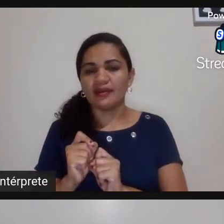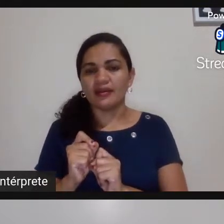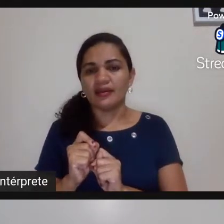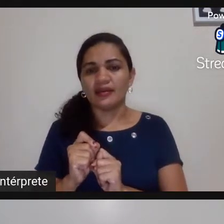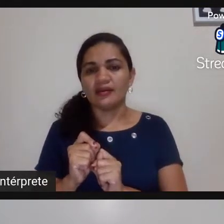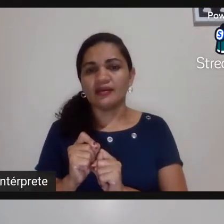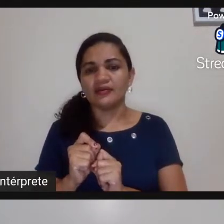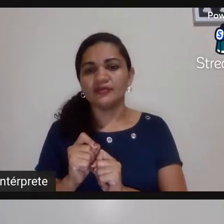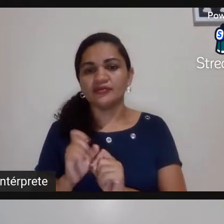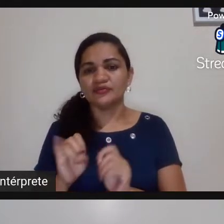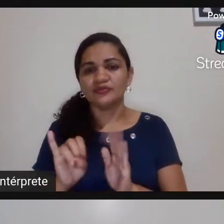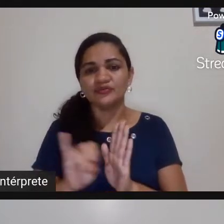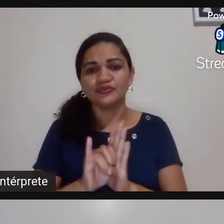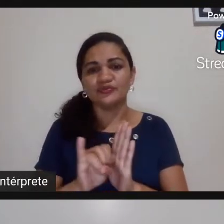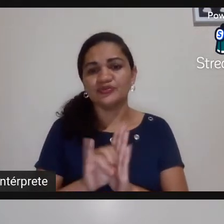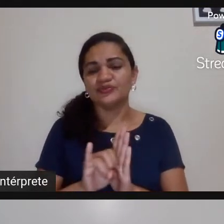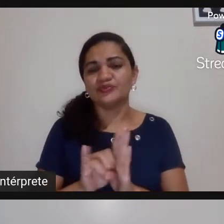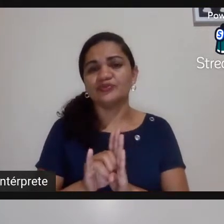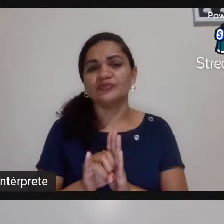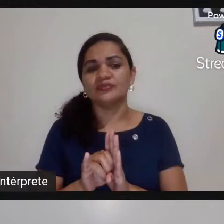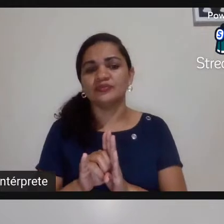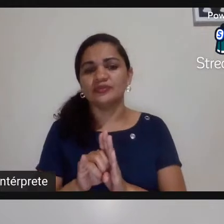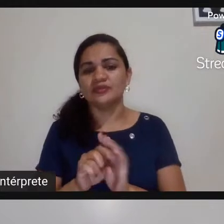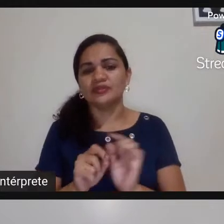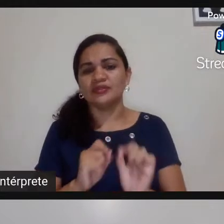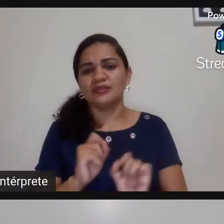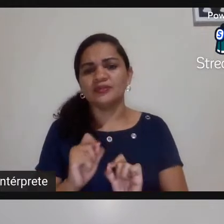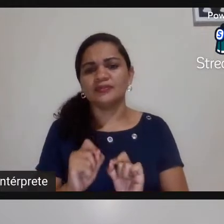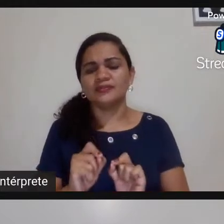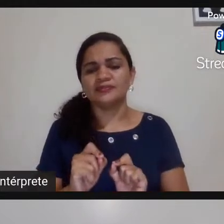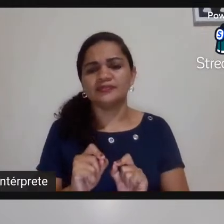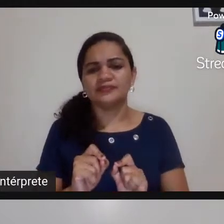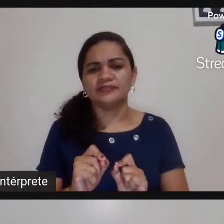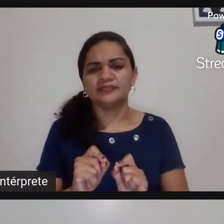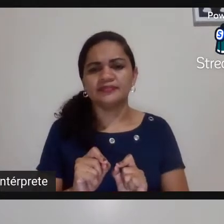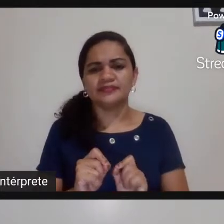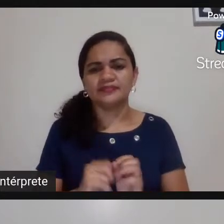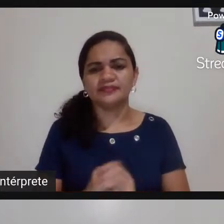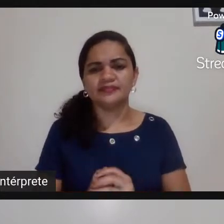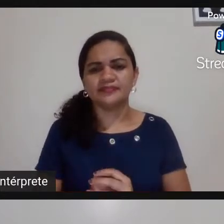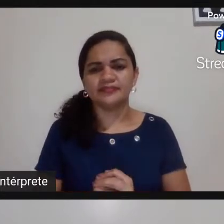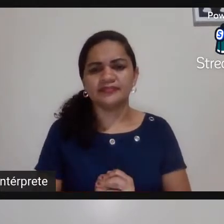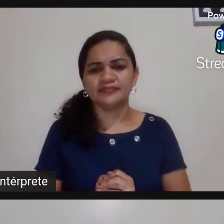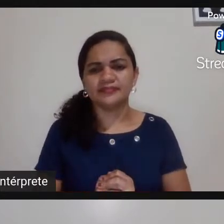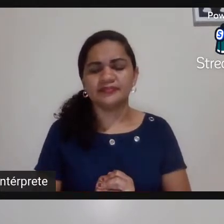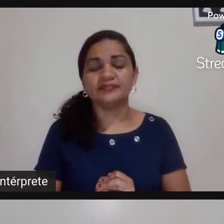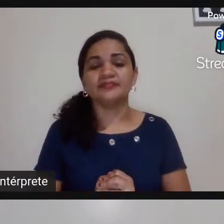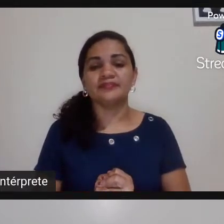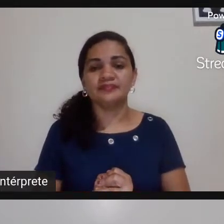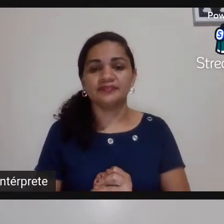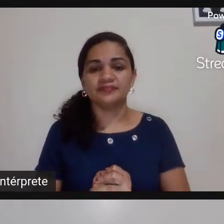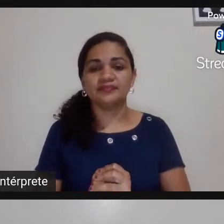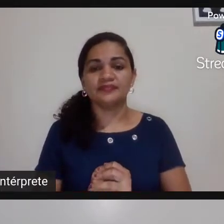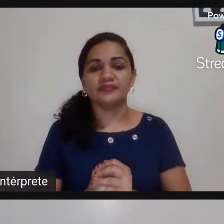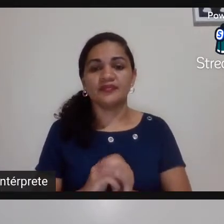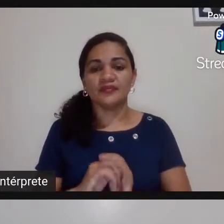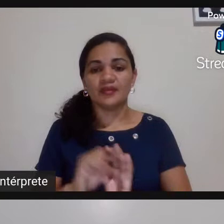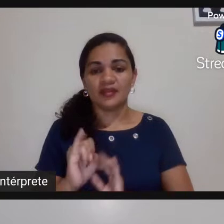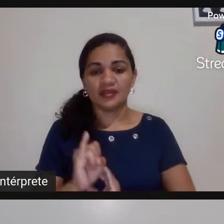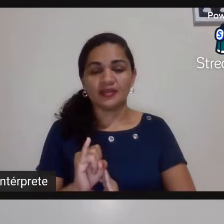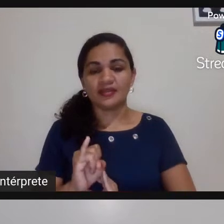ir e é ruim ou é o e ele escreve se